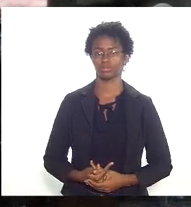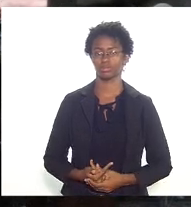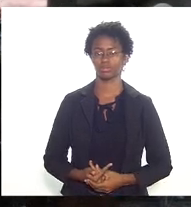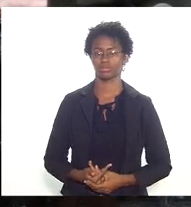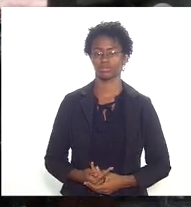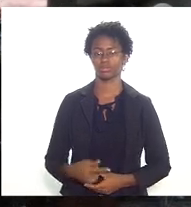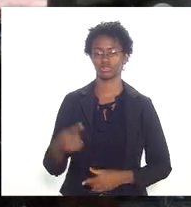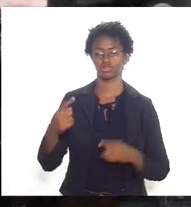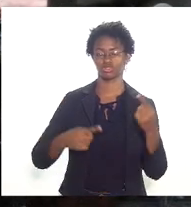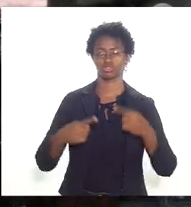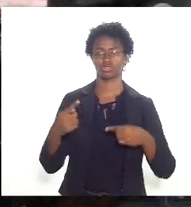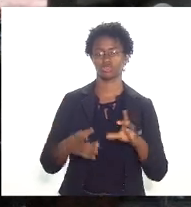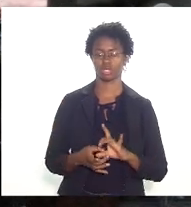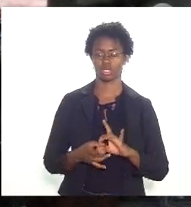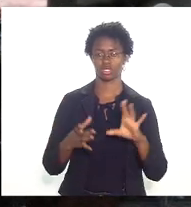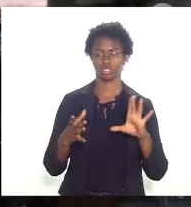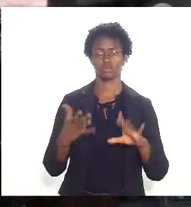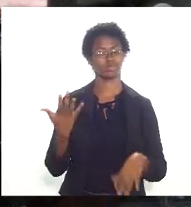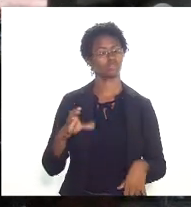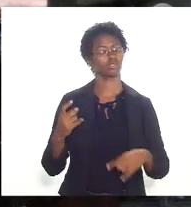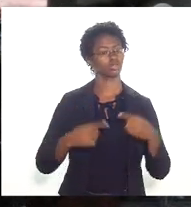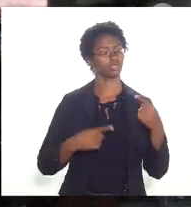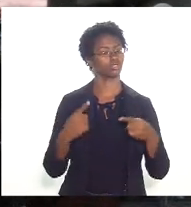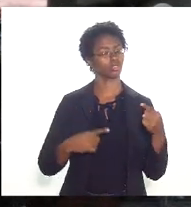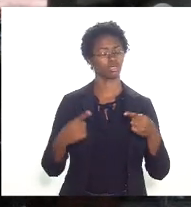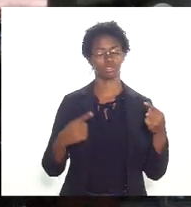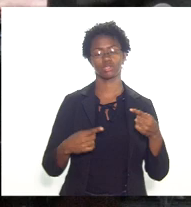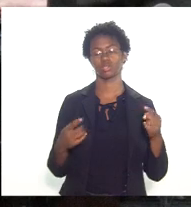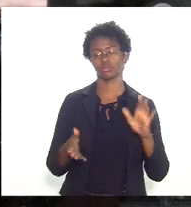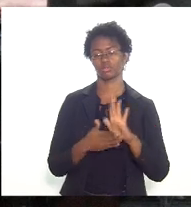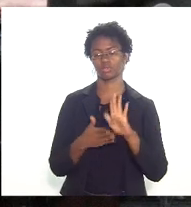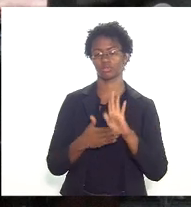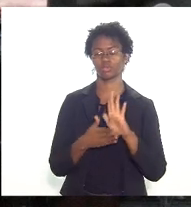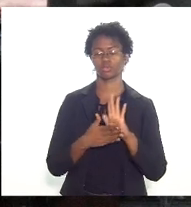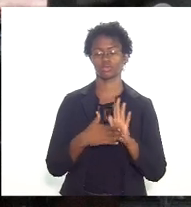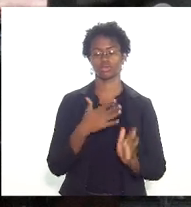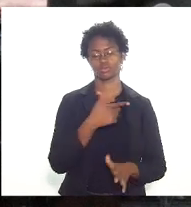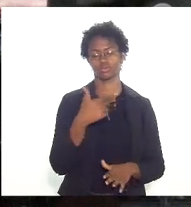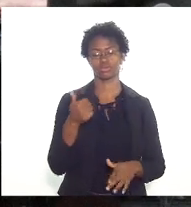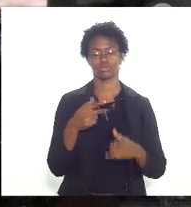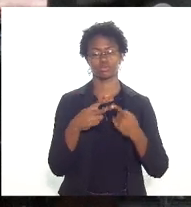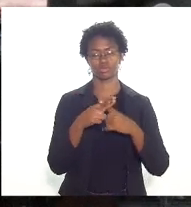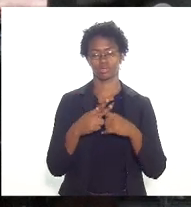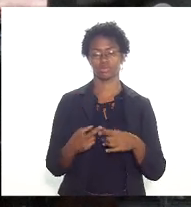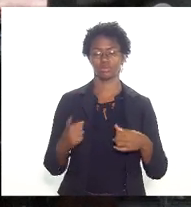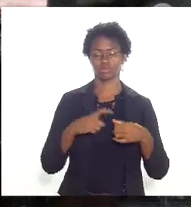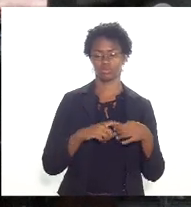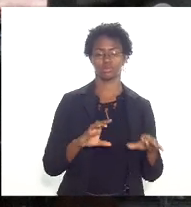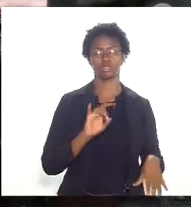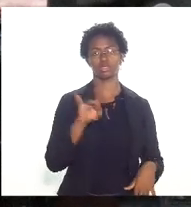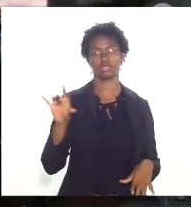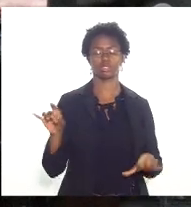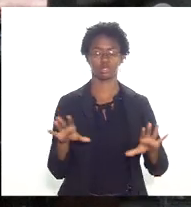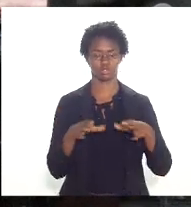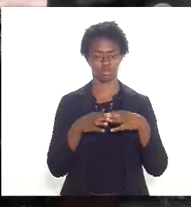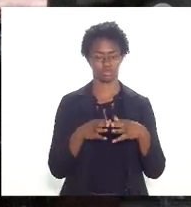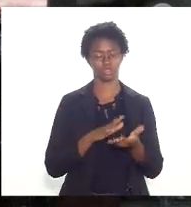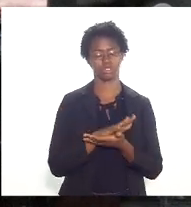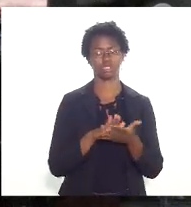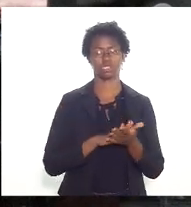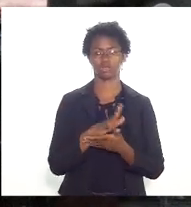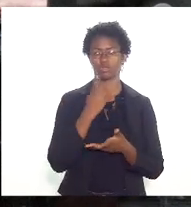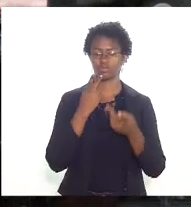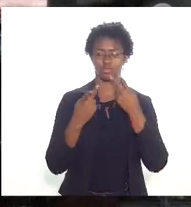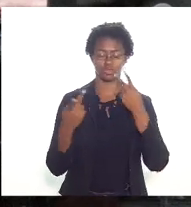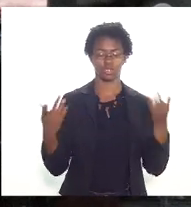em discussão 90 Queira discutir a presente proposta entre o 21 emendas e a torna as comissões nada mais